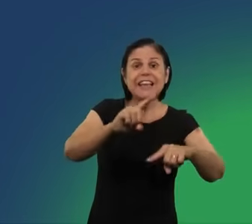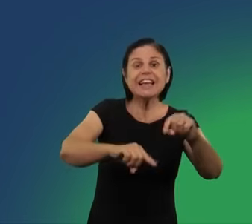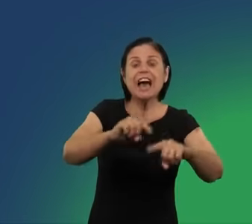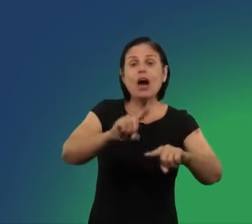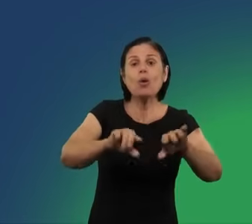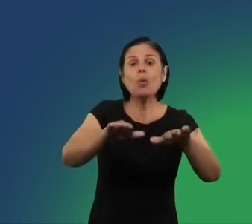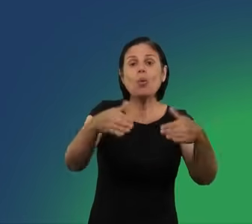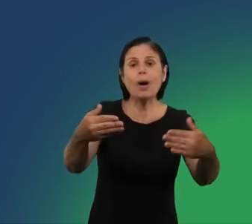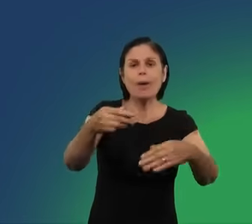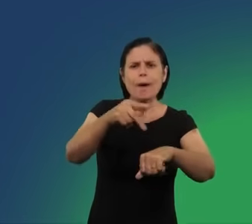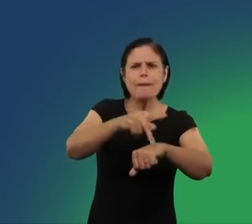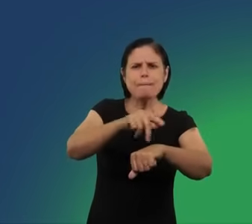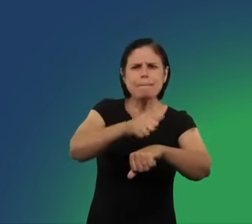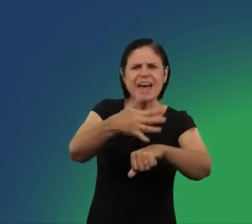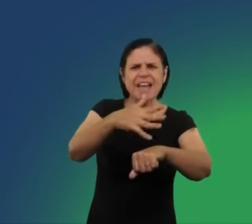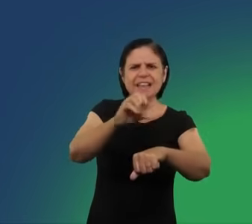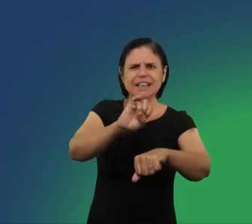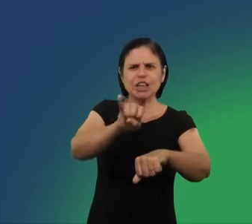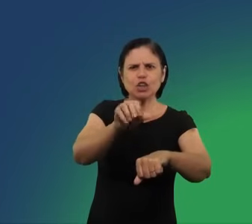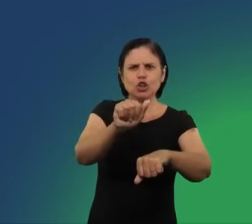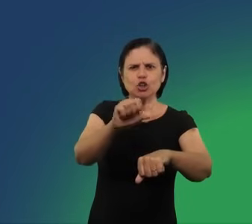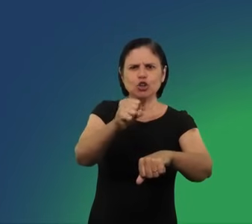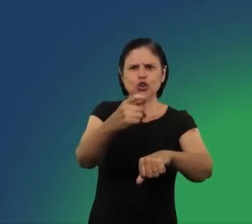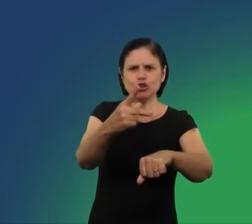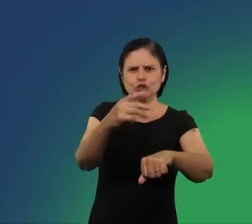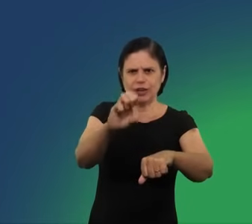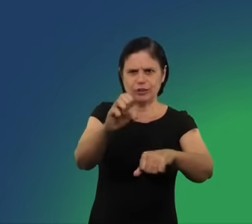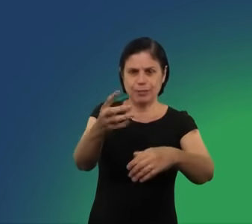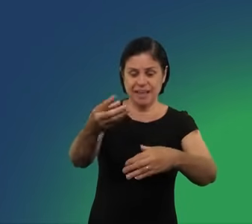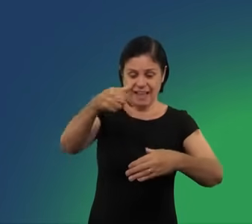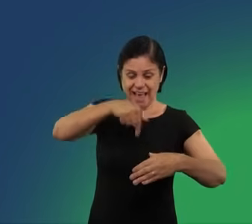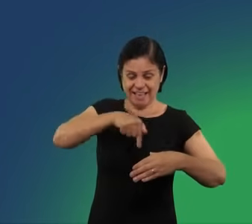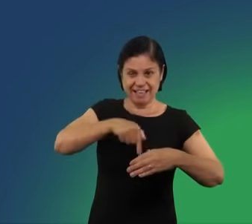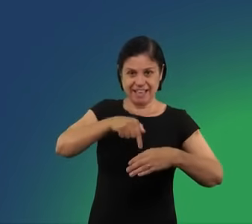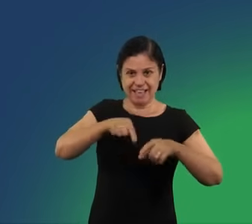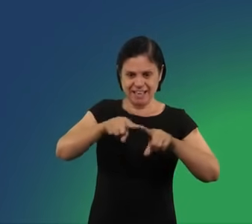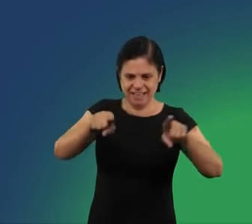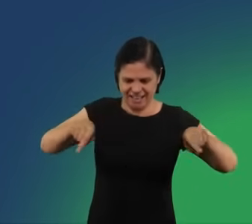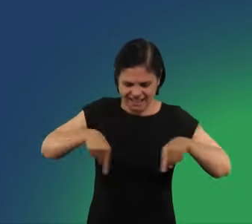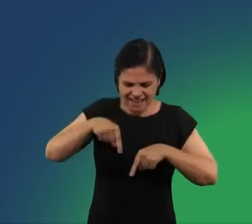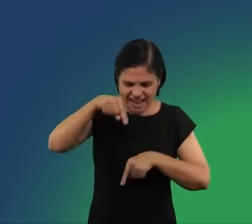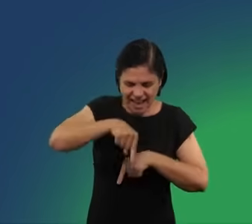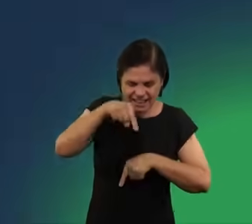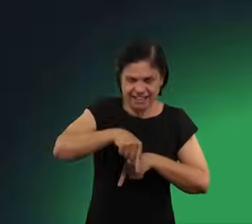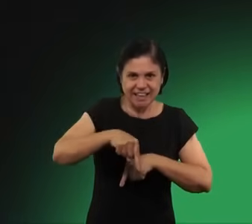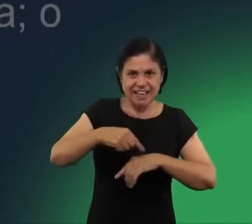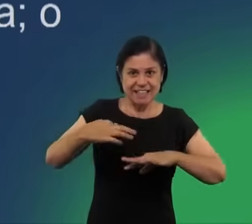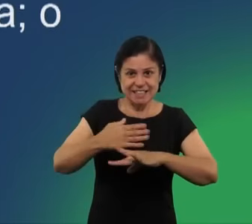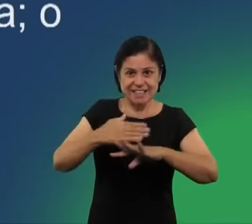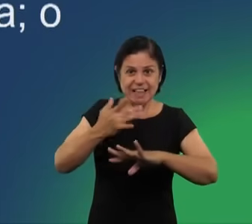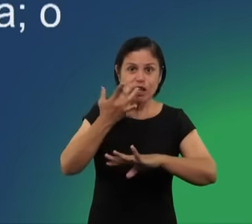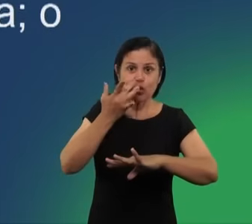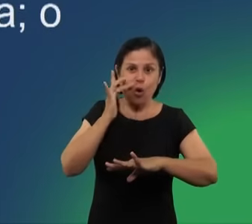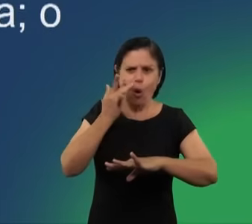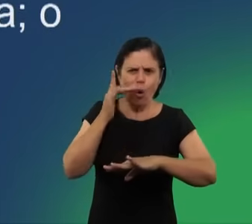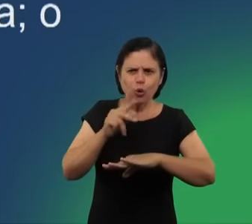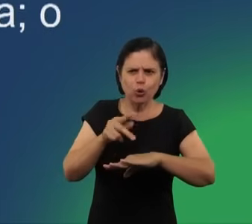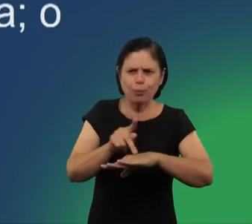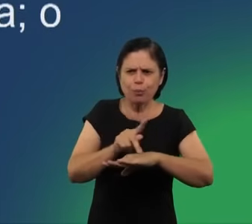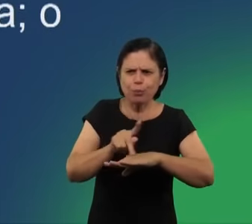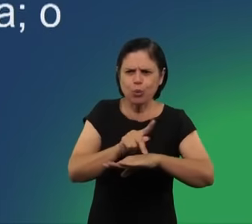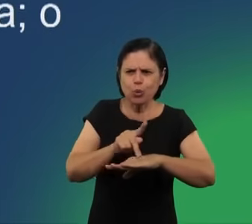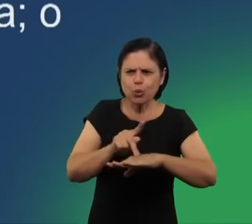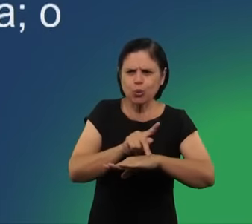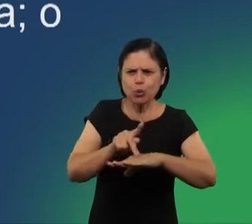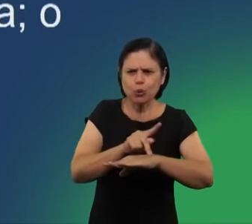de jaspe, e a cidade de ouro puro, semelhante a vidro puro.